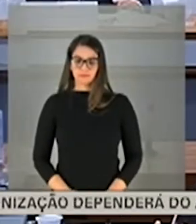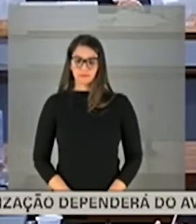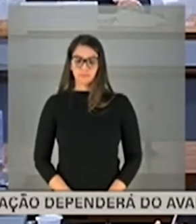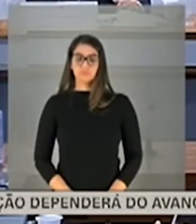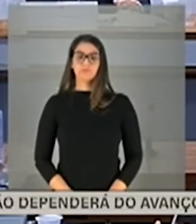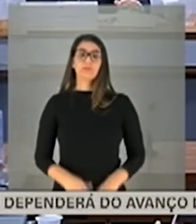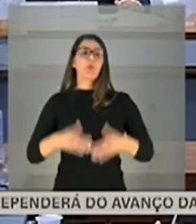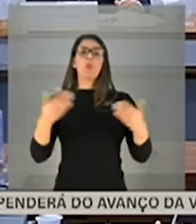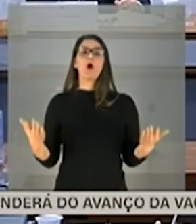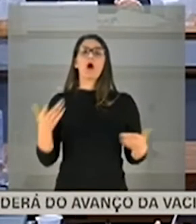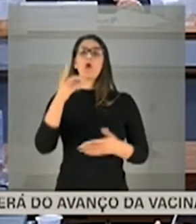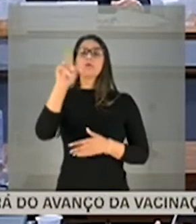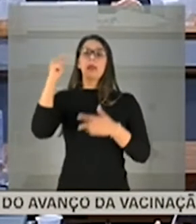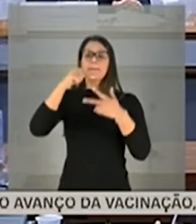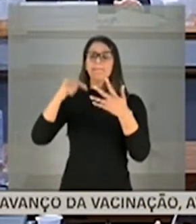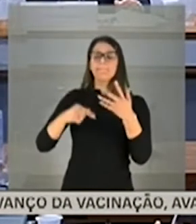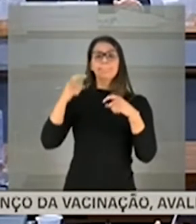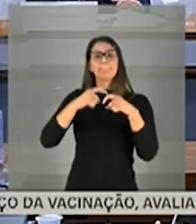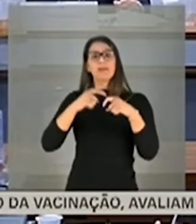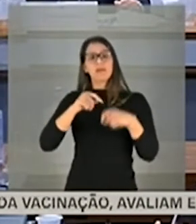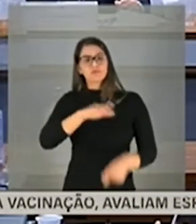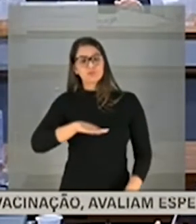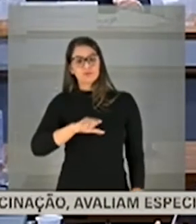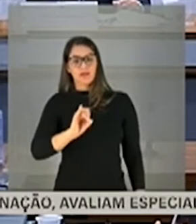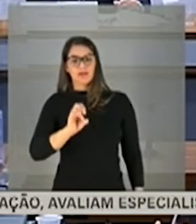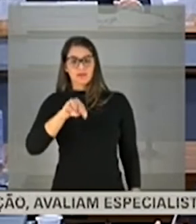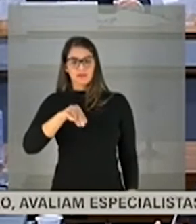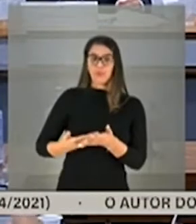Outros médicos infectologistas na equipe do